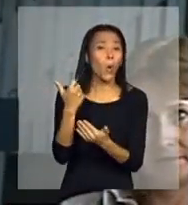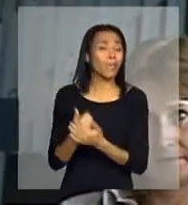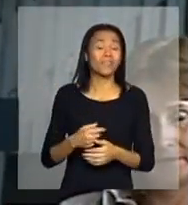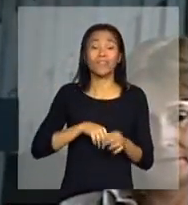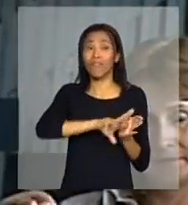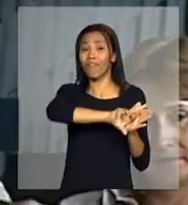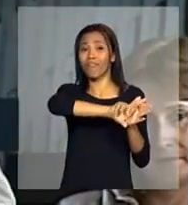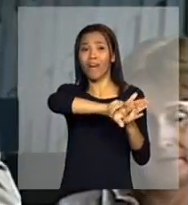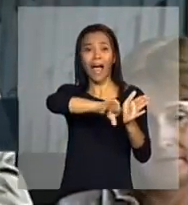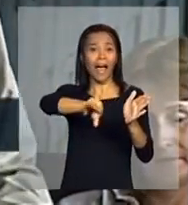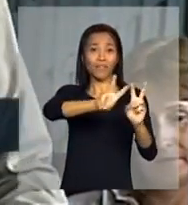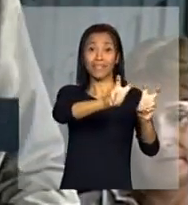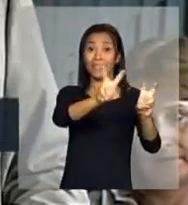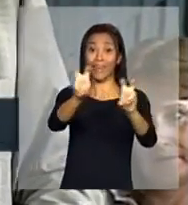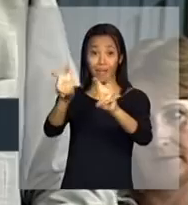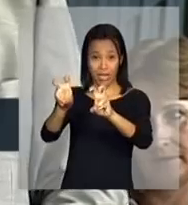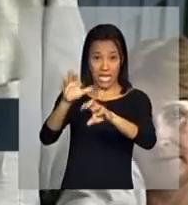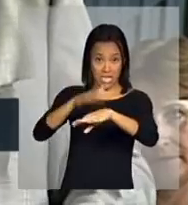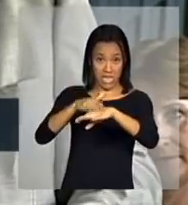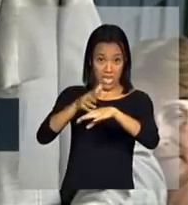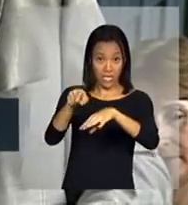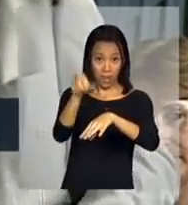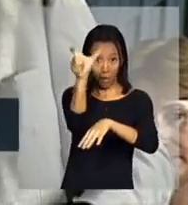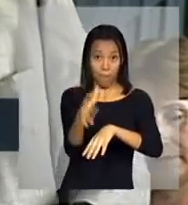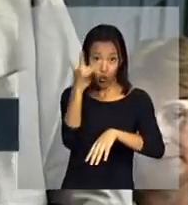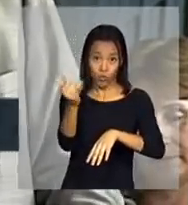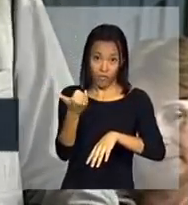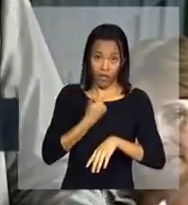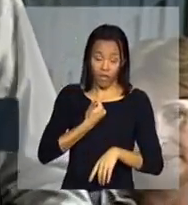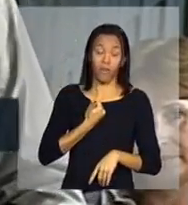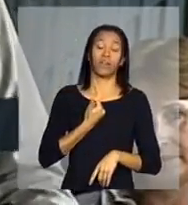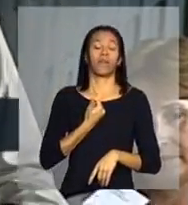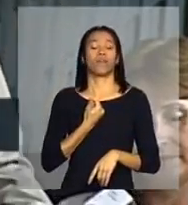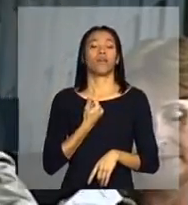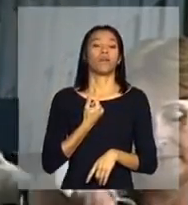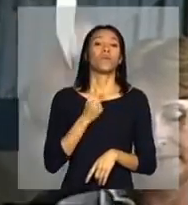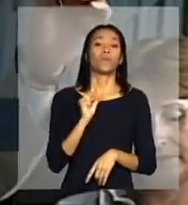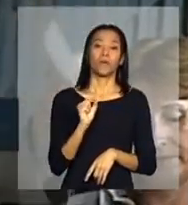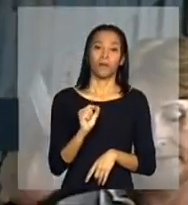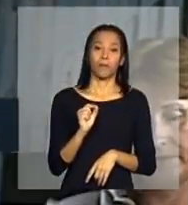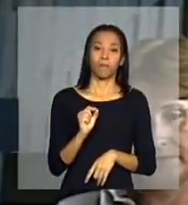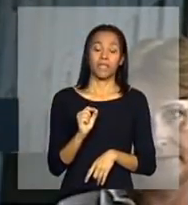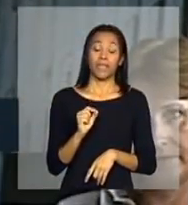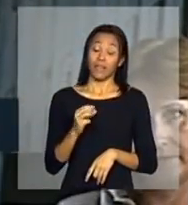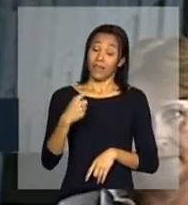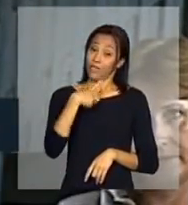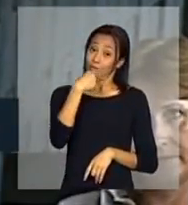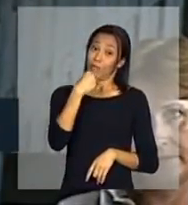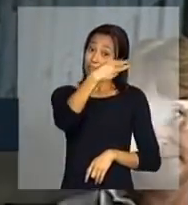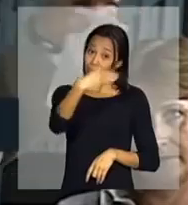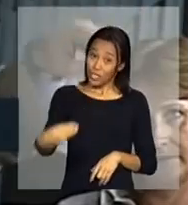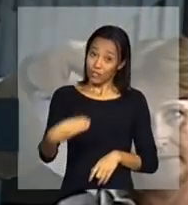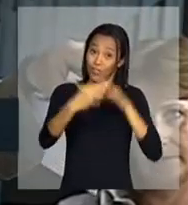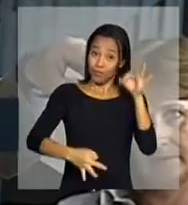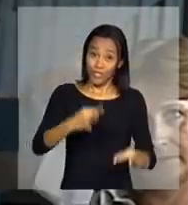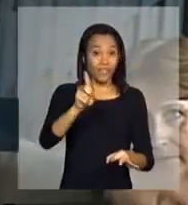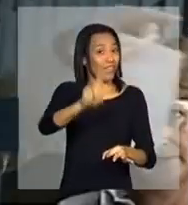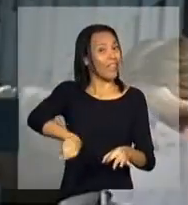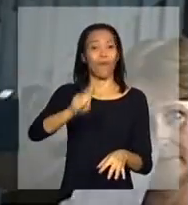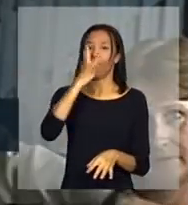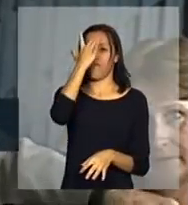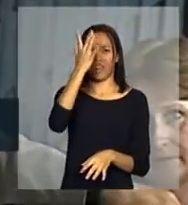passam. E ele me dizia: Cardoso, Ser ministro da Justiça não é fácil, mas há um cargo que